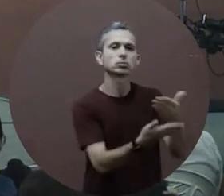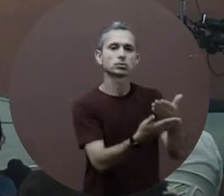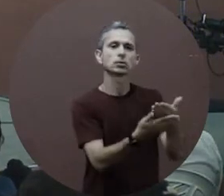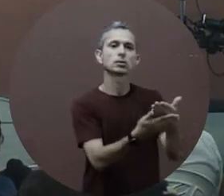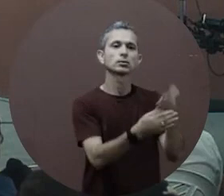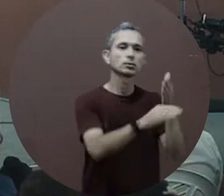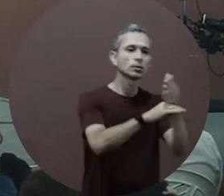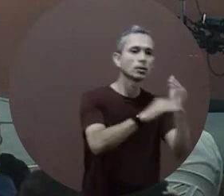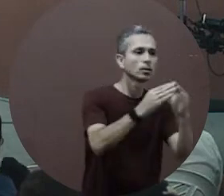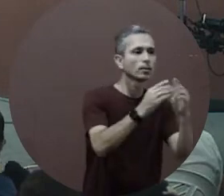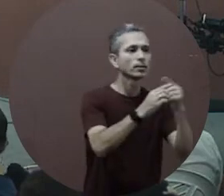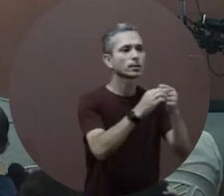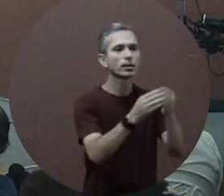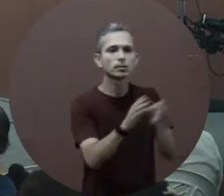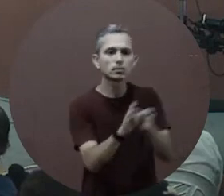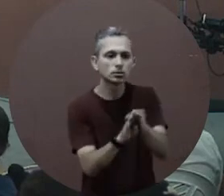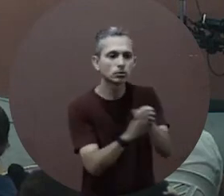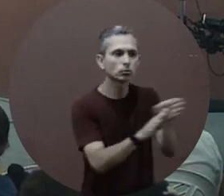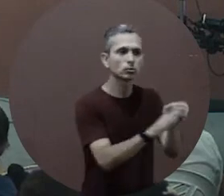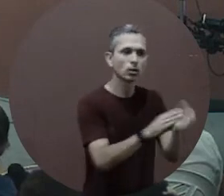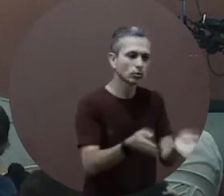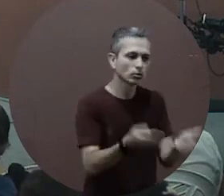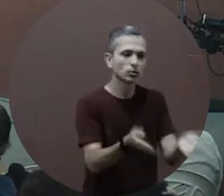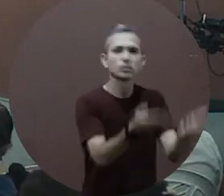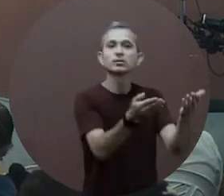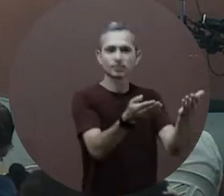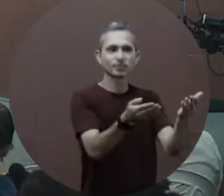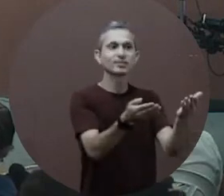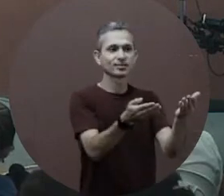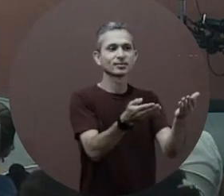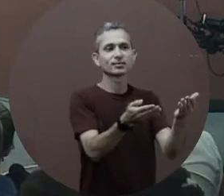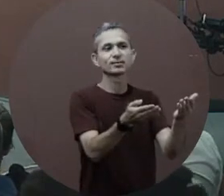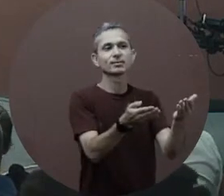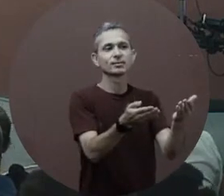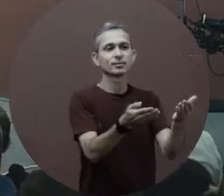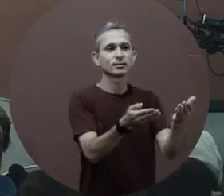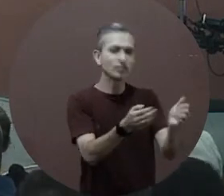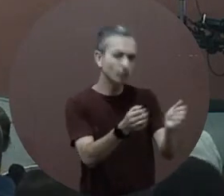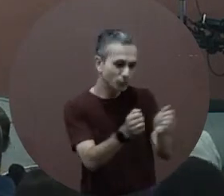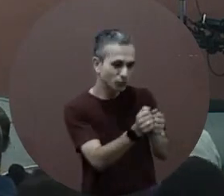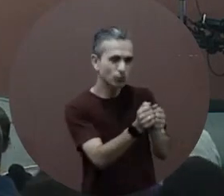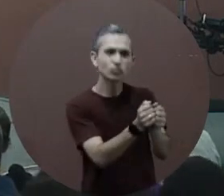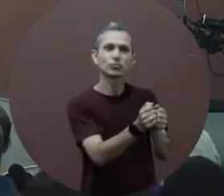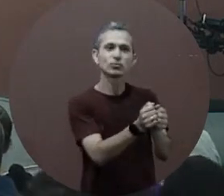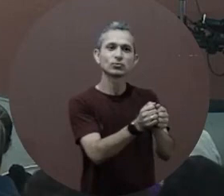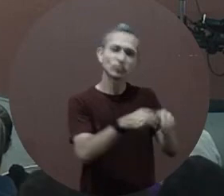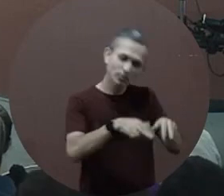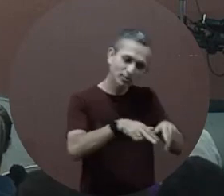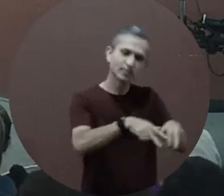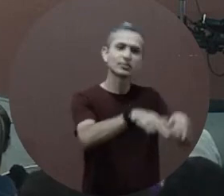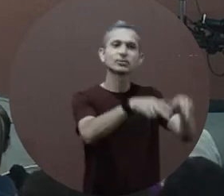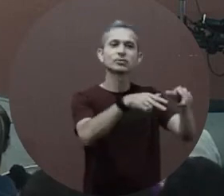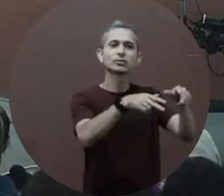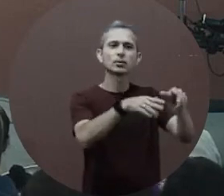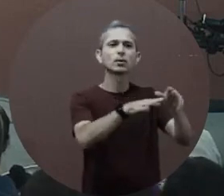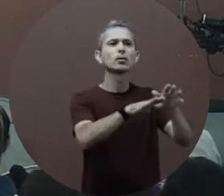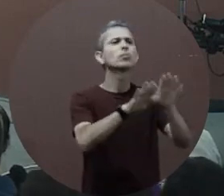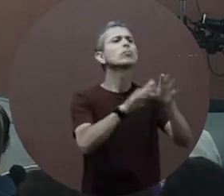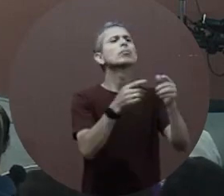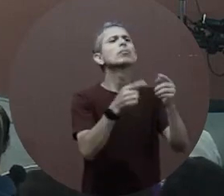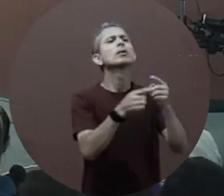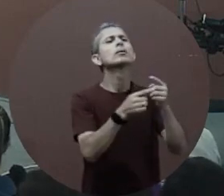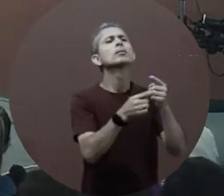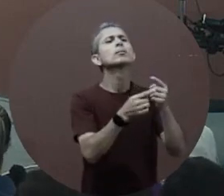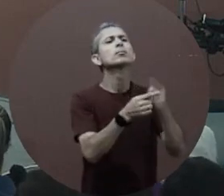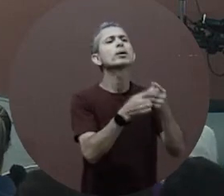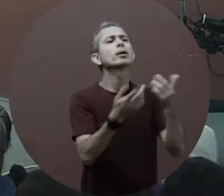Congregando. Exortando. Admoestando. Andando juntos. Porque vão vir tribulações.